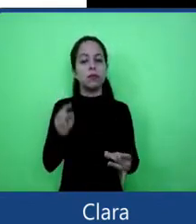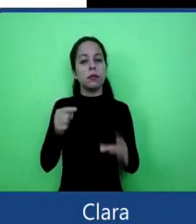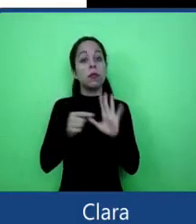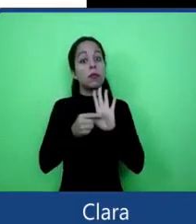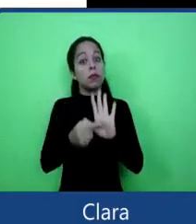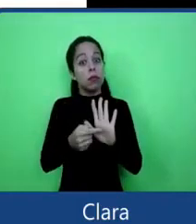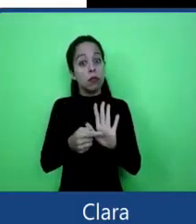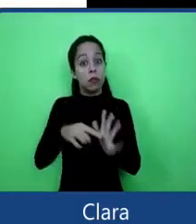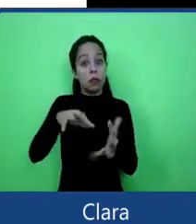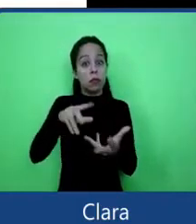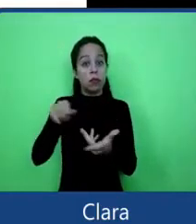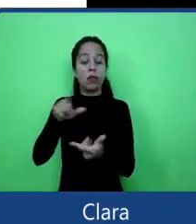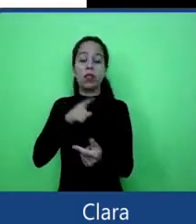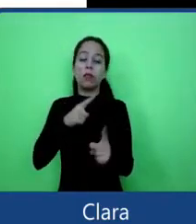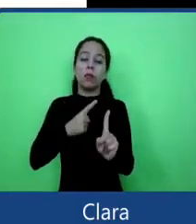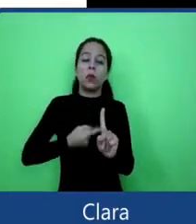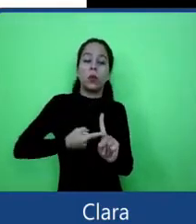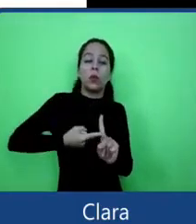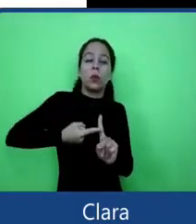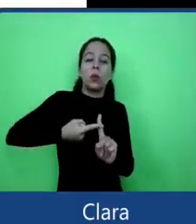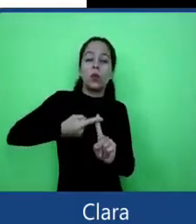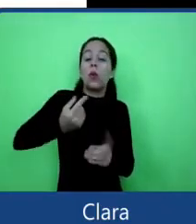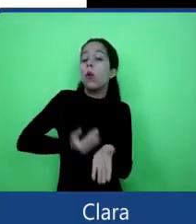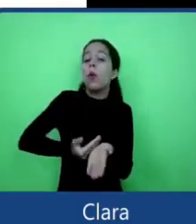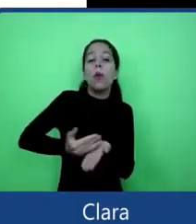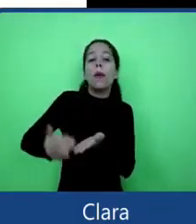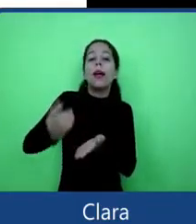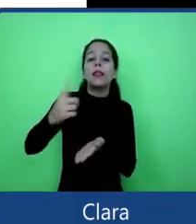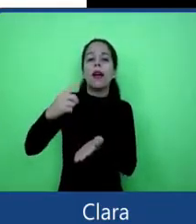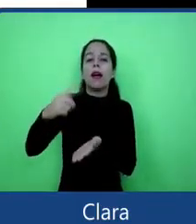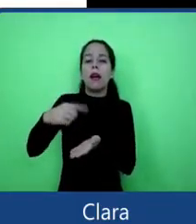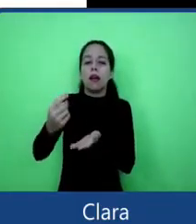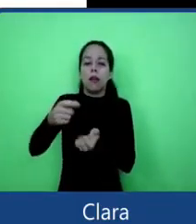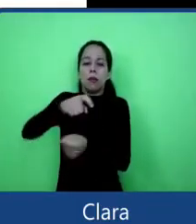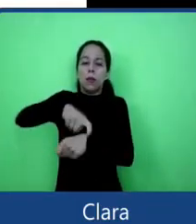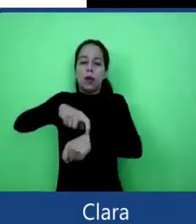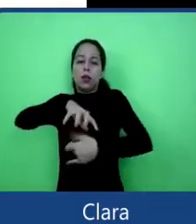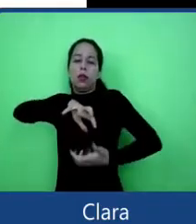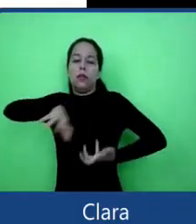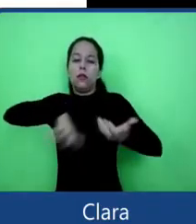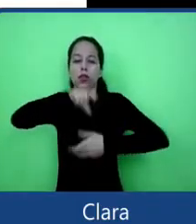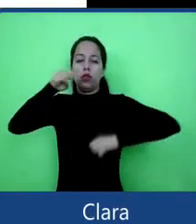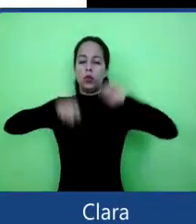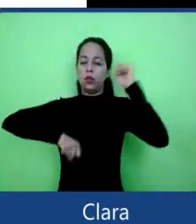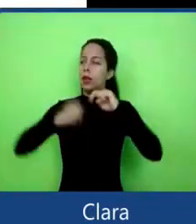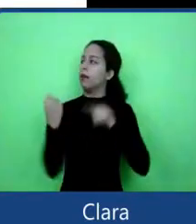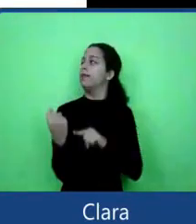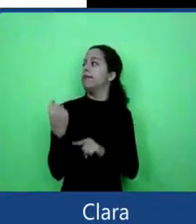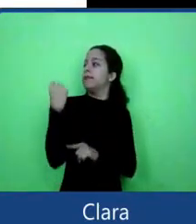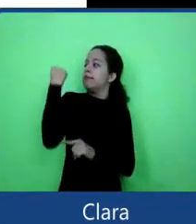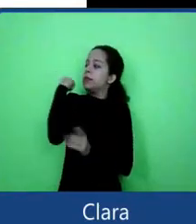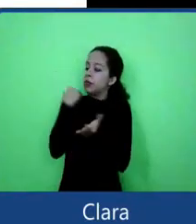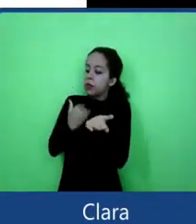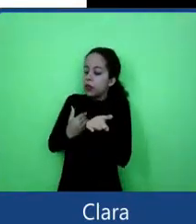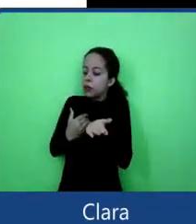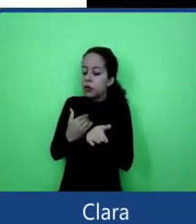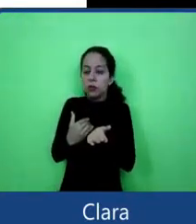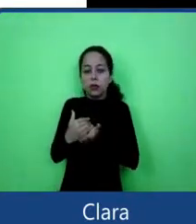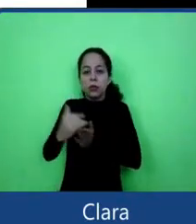planeta desde a Revolução Industrial, né? Então, esse gráfico é um exemplo dessa evidência, né?